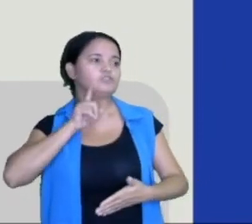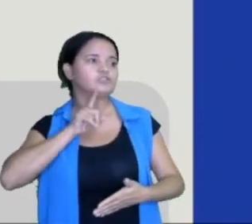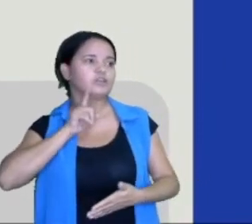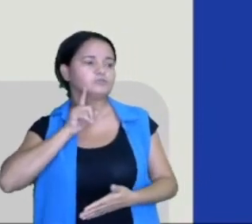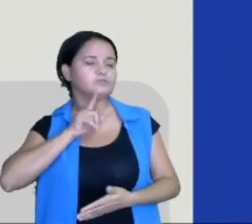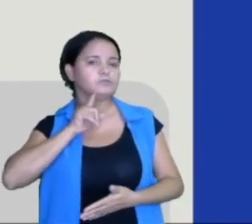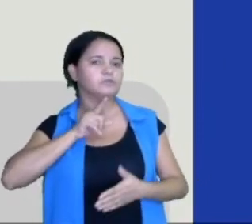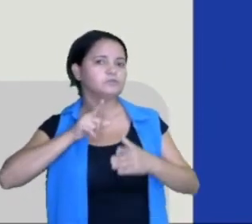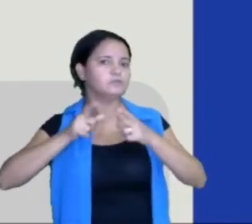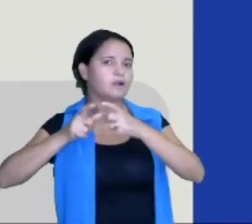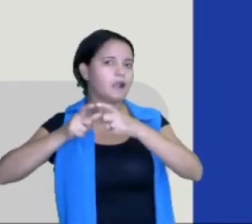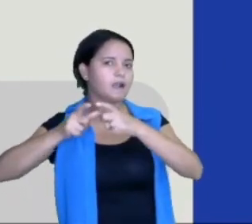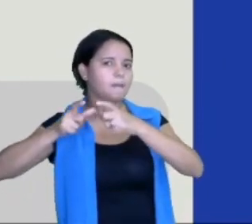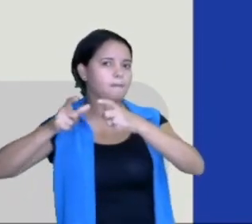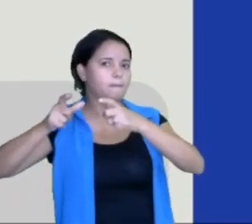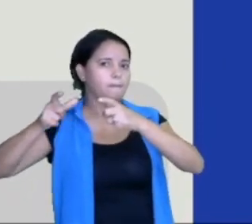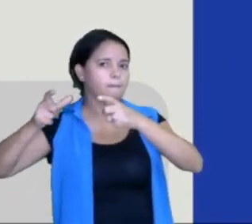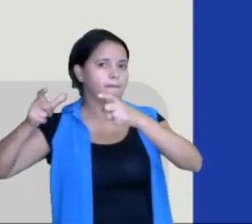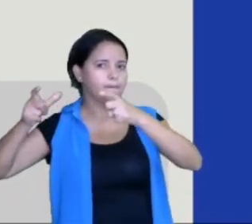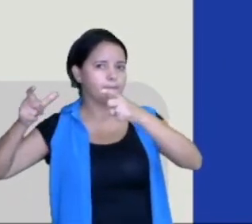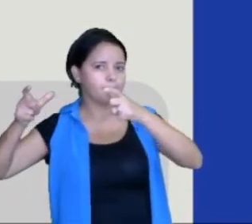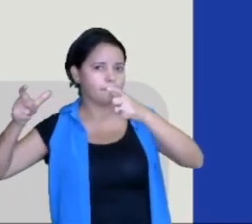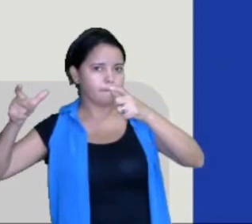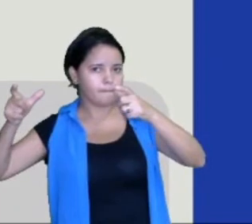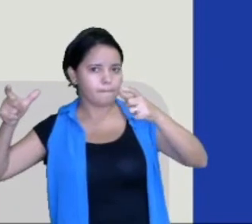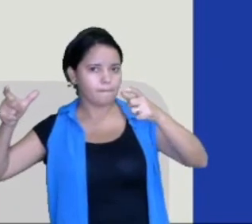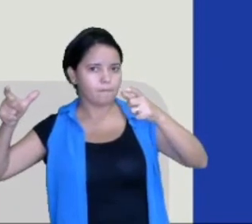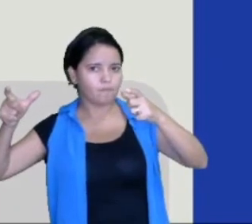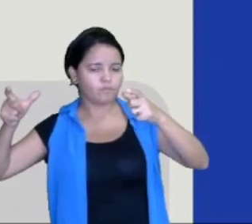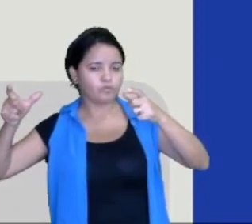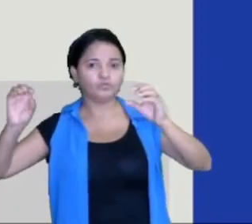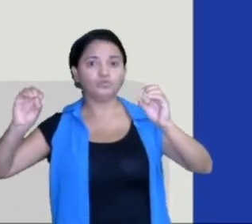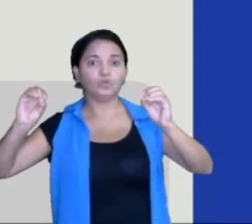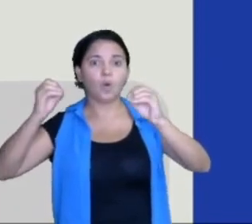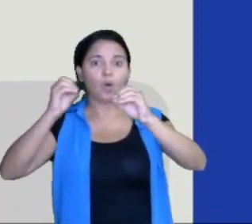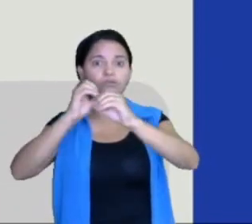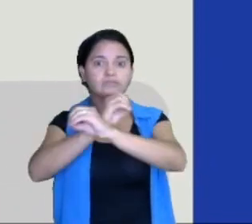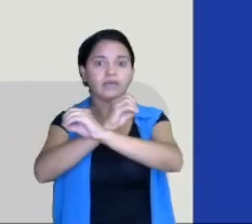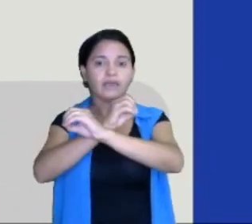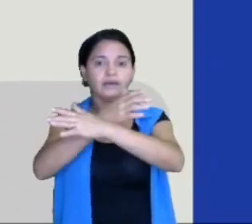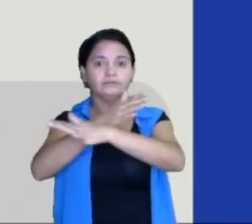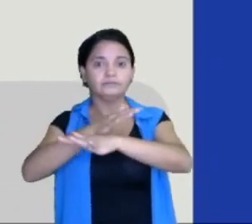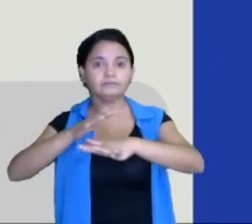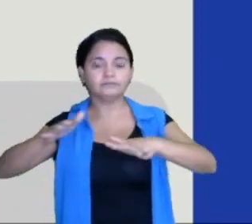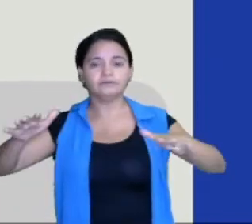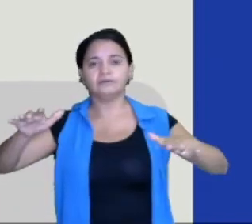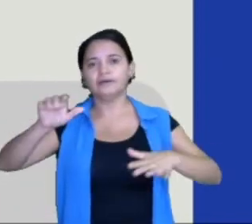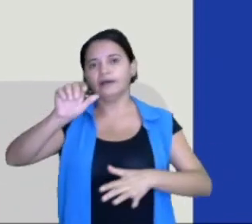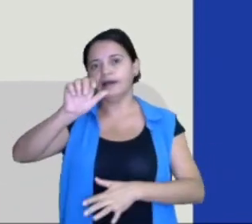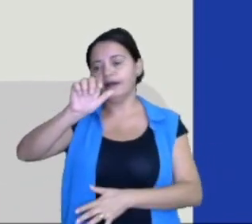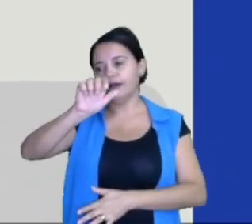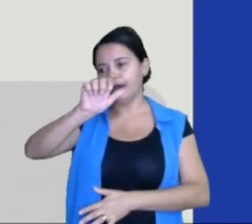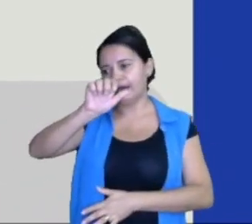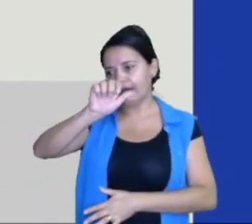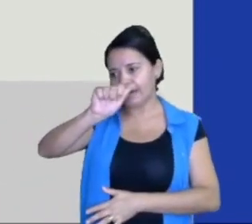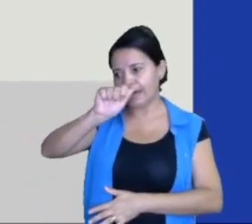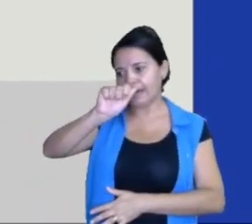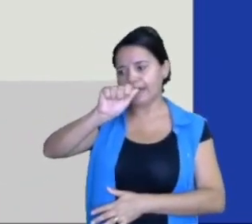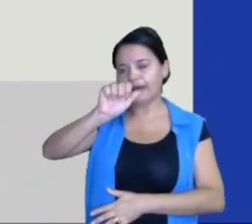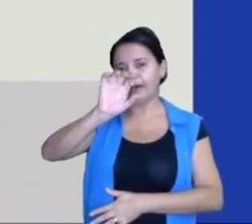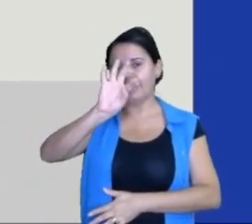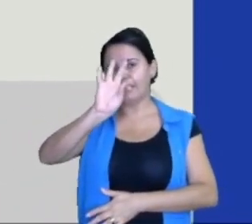um crescimento da região do litoral do Oceano Atlântico até o Oceano Pacífico, né? A